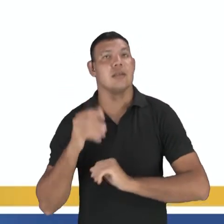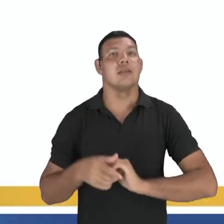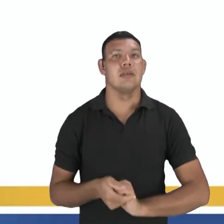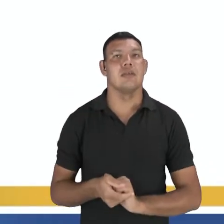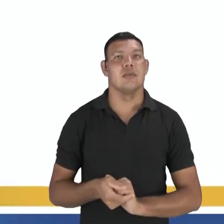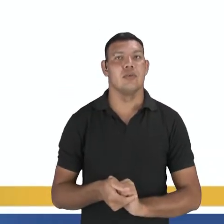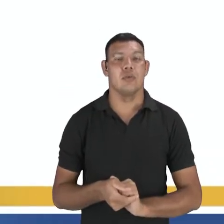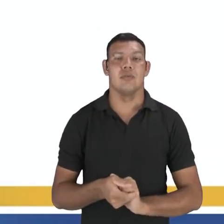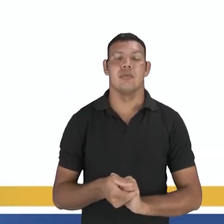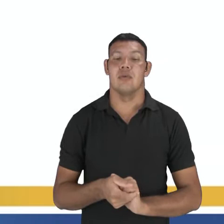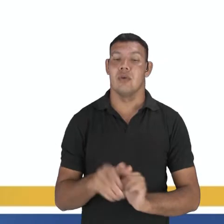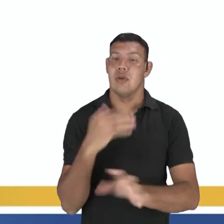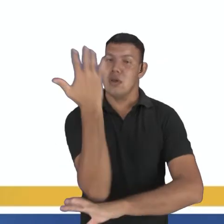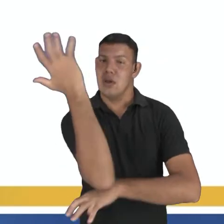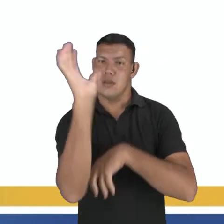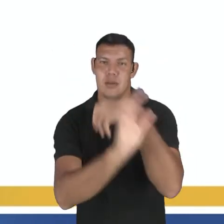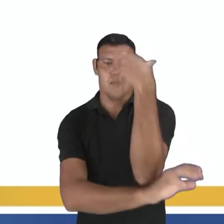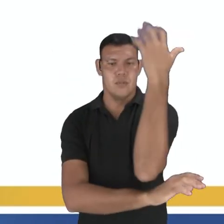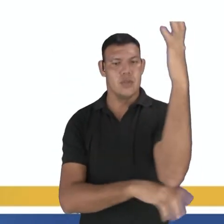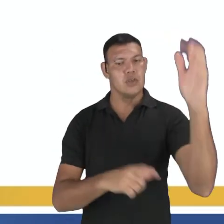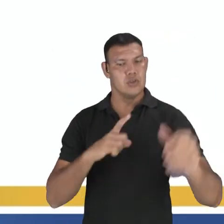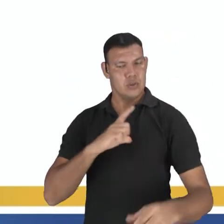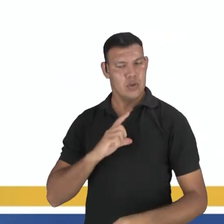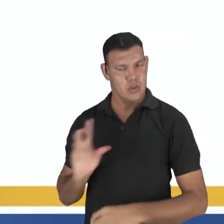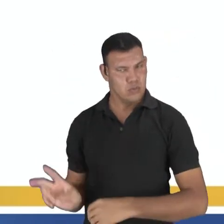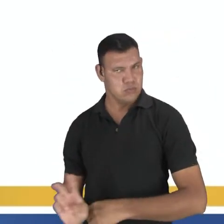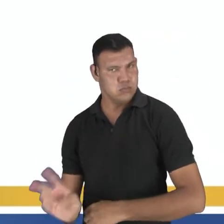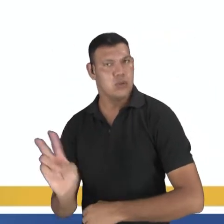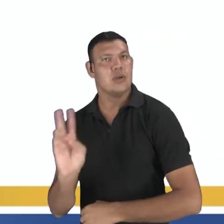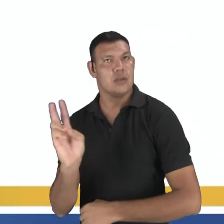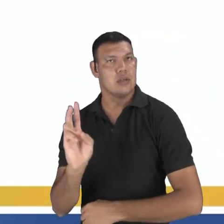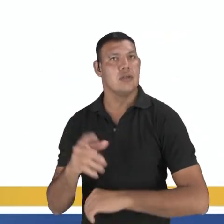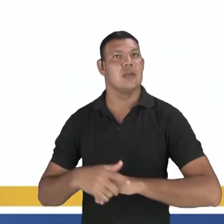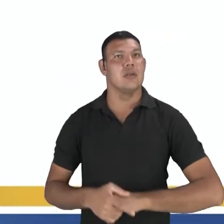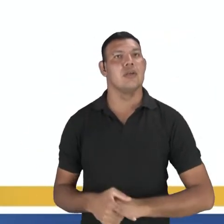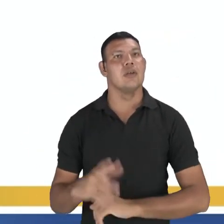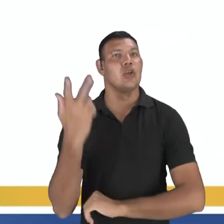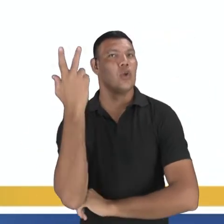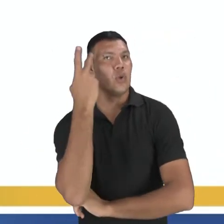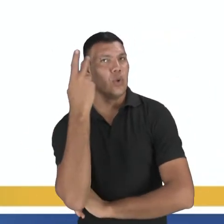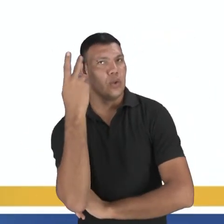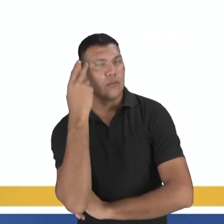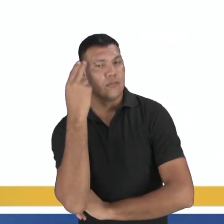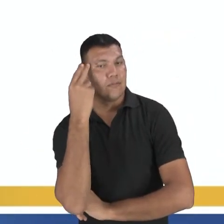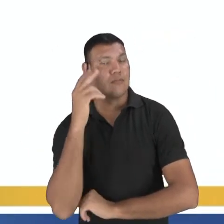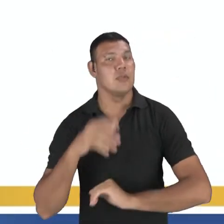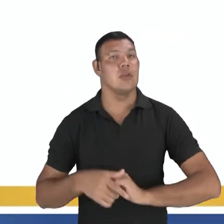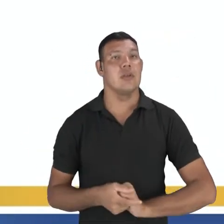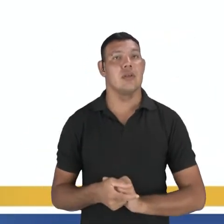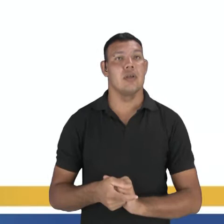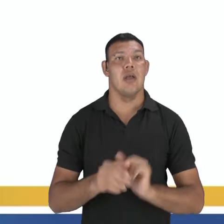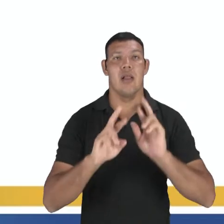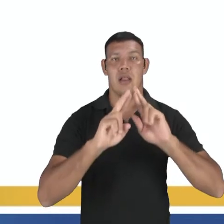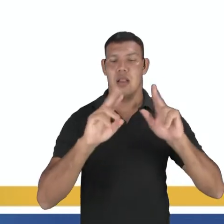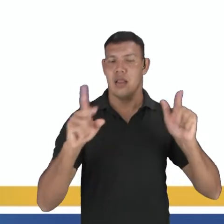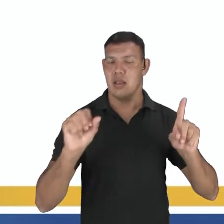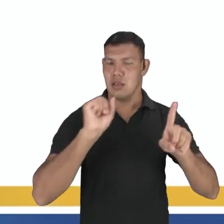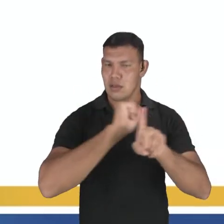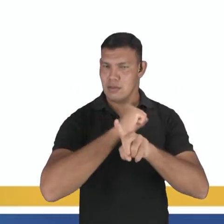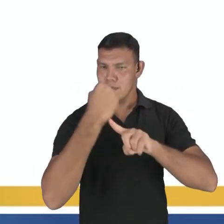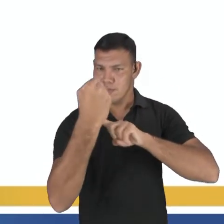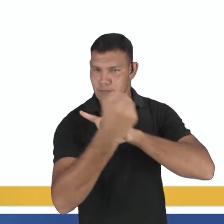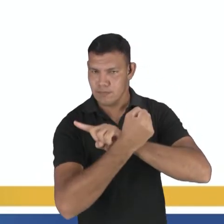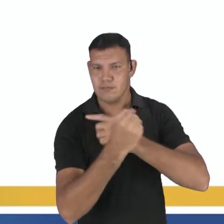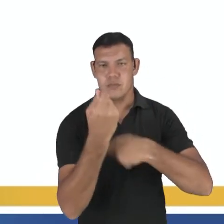valor do meio ambiente natural de nossas vidas. O meio ambiente natural é o fundamento invisível das diferenças socioeconômicas